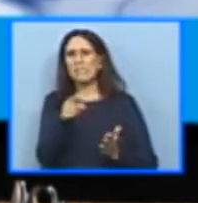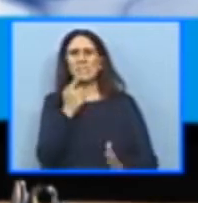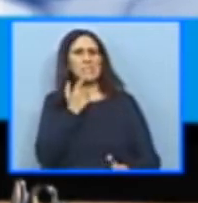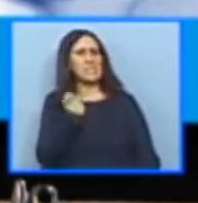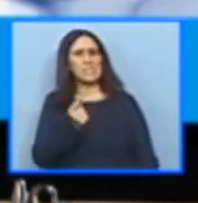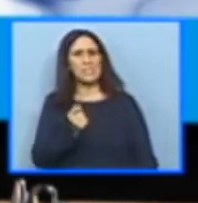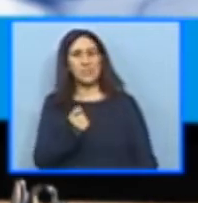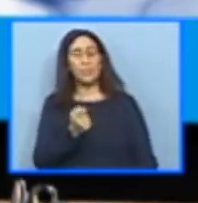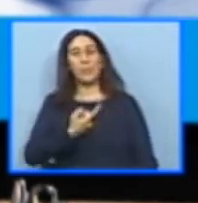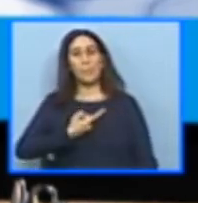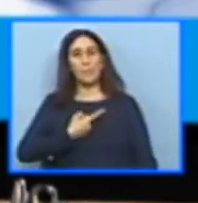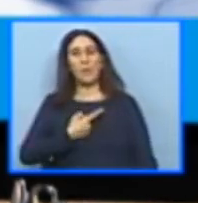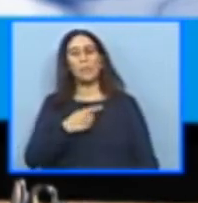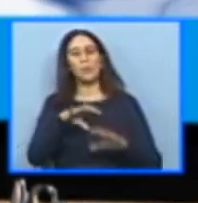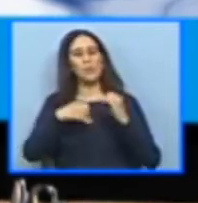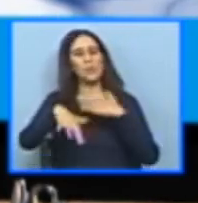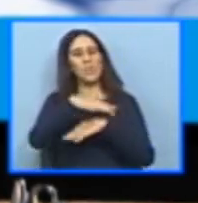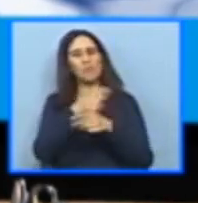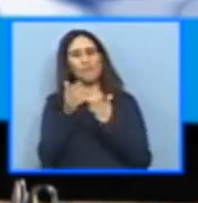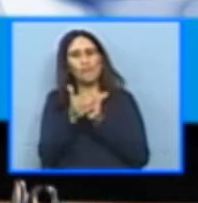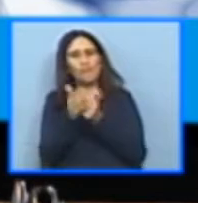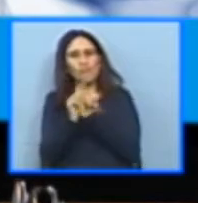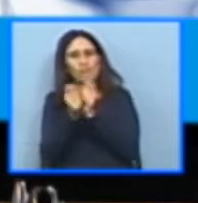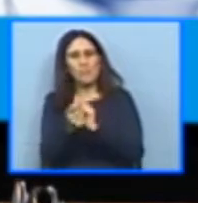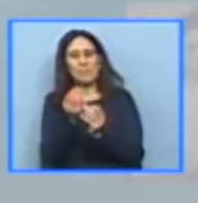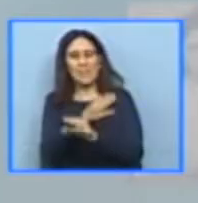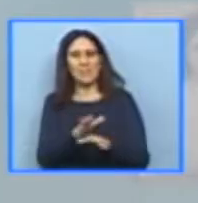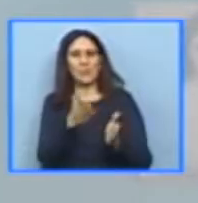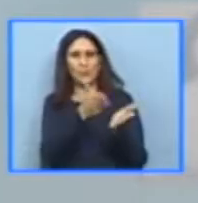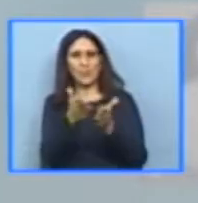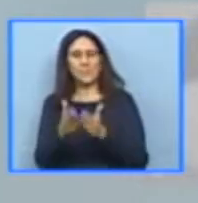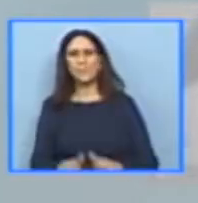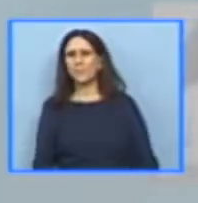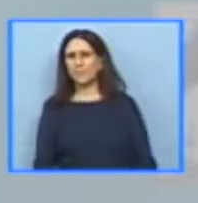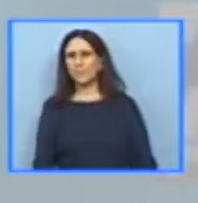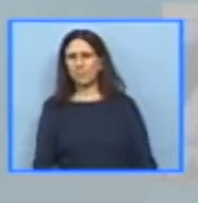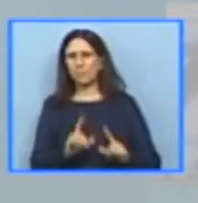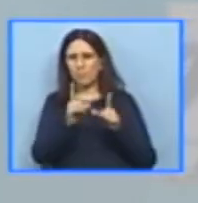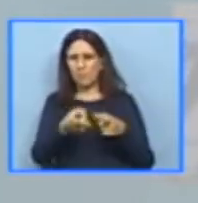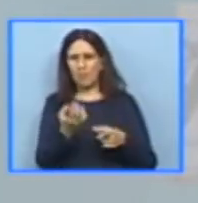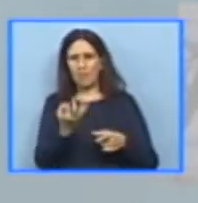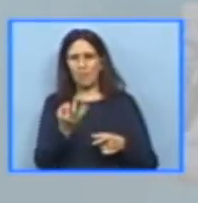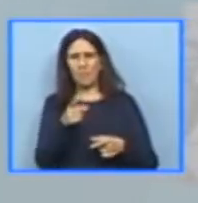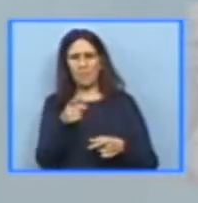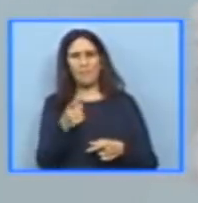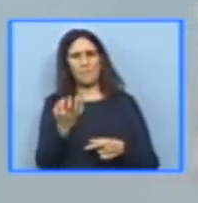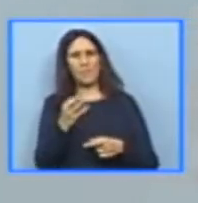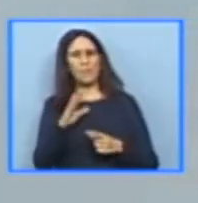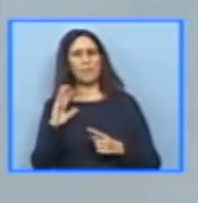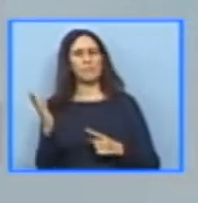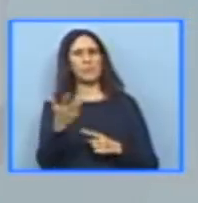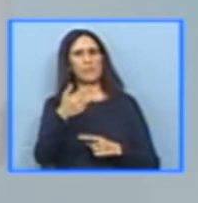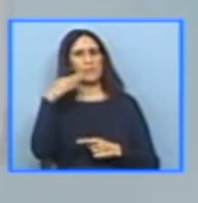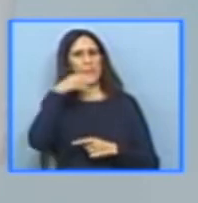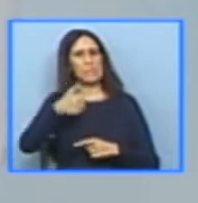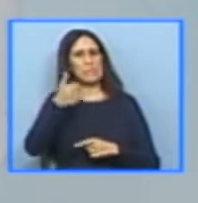ser. Nós temos que reorganizar as sociedades e temos que ajudar as crianças. O ponto de partida é esse, então. Passa primeiro pelo ambiente familiar, por aquilo